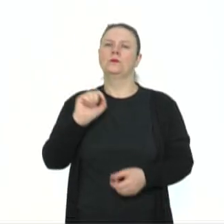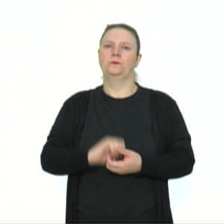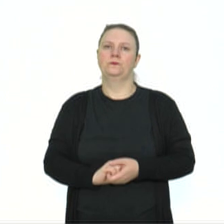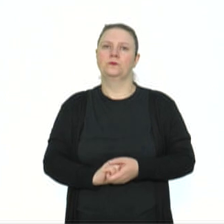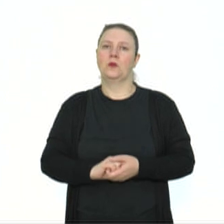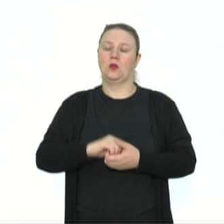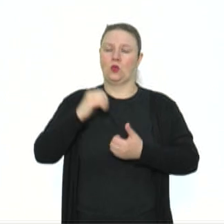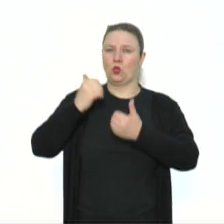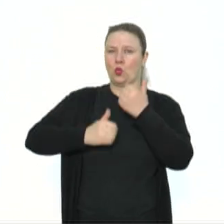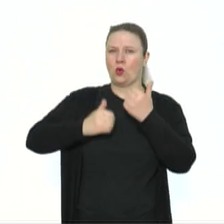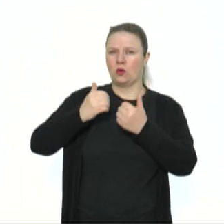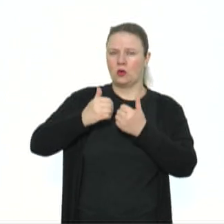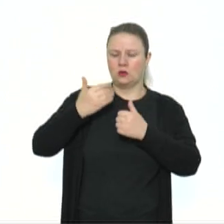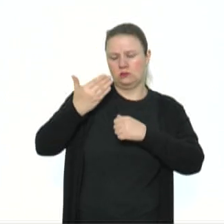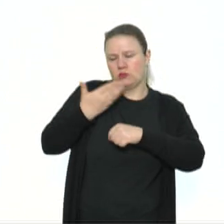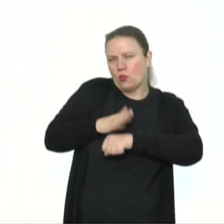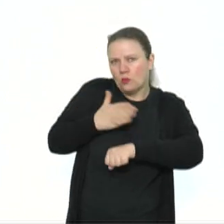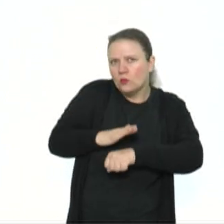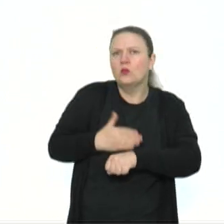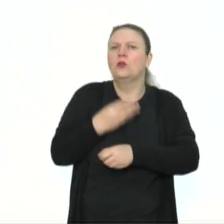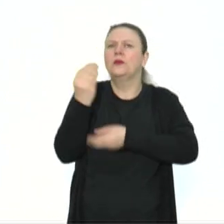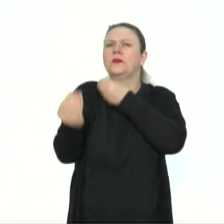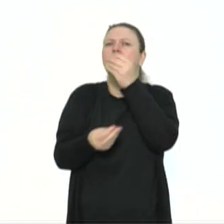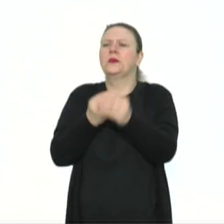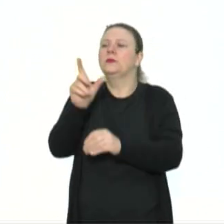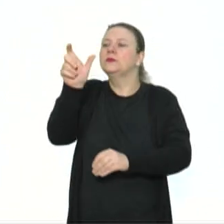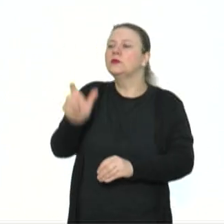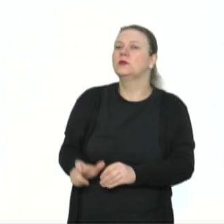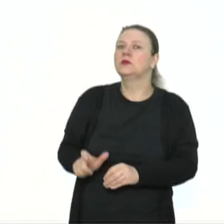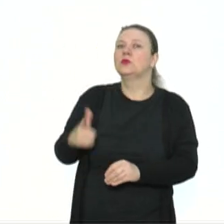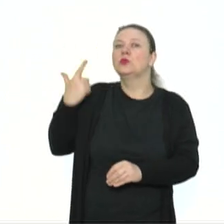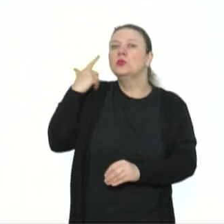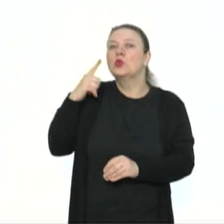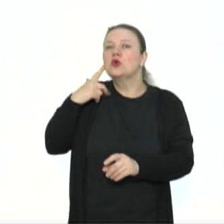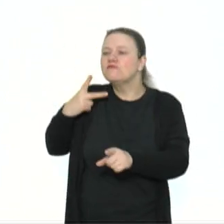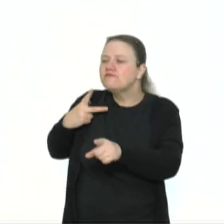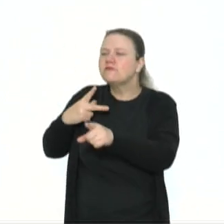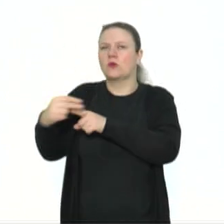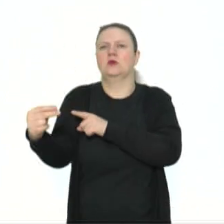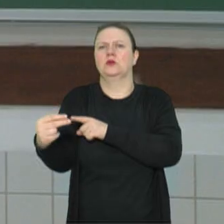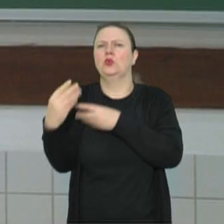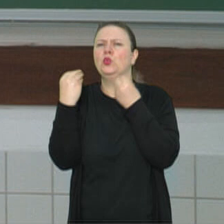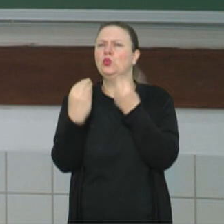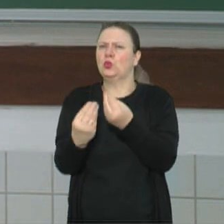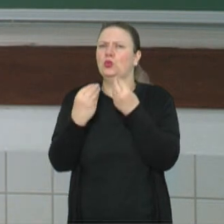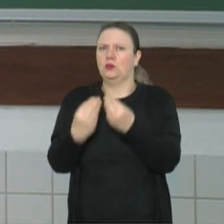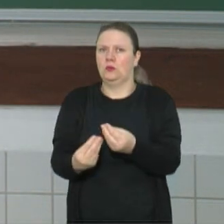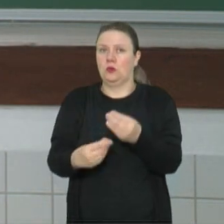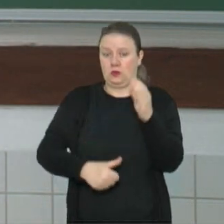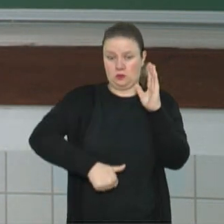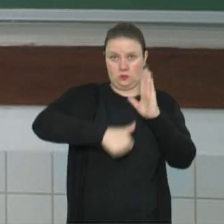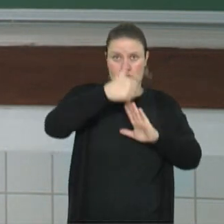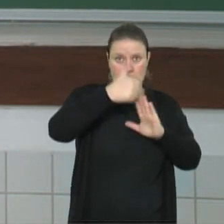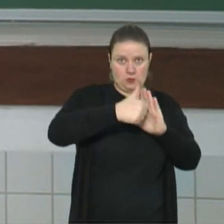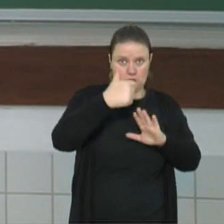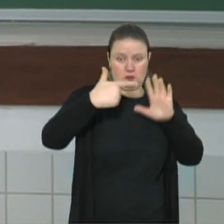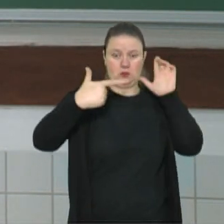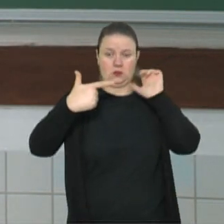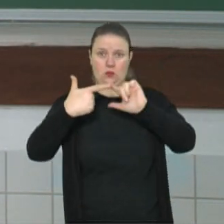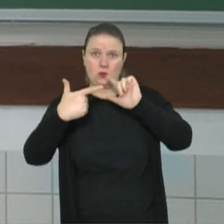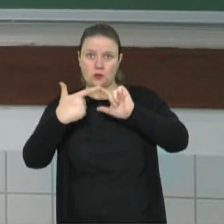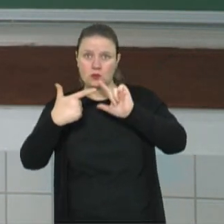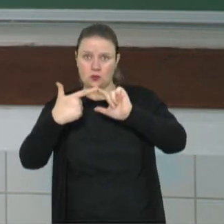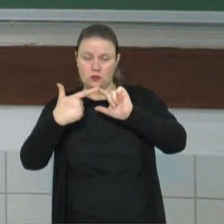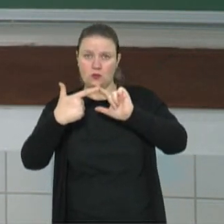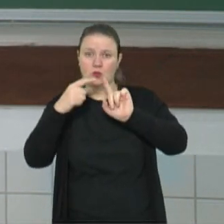escalada esportiva, como um atleta é considerado vencedor. Então tivemos a primeira modalidade, agora temos a segunda